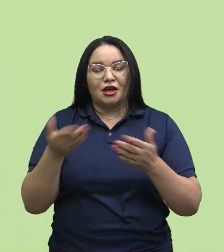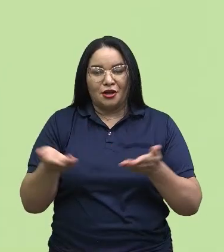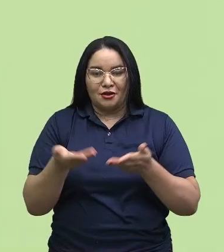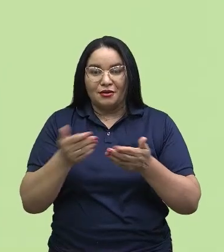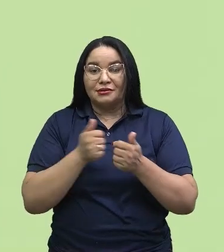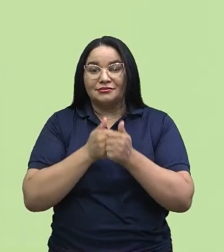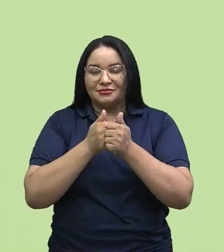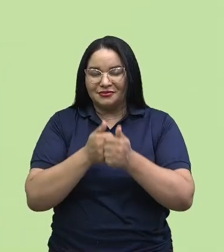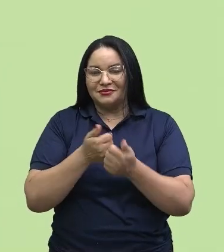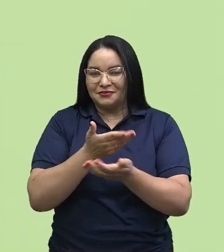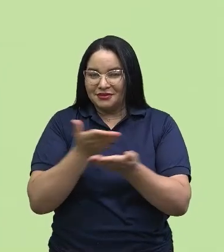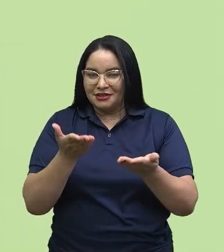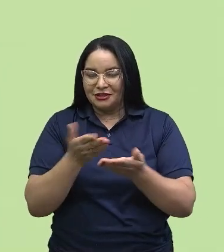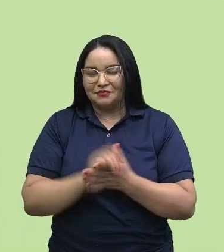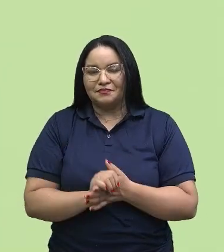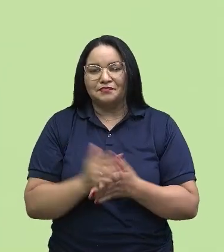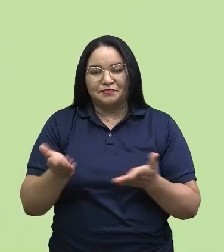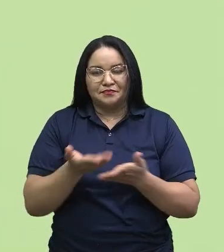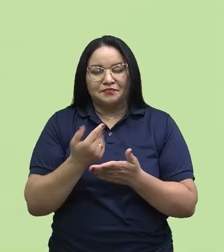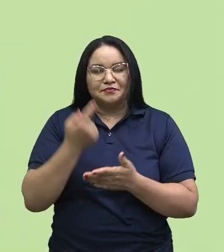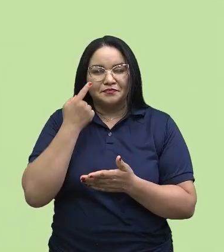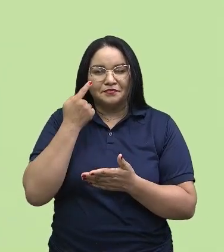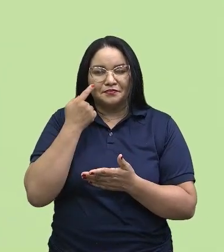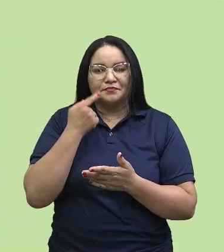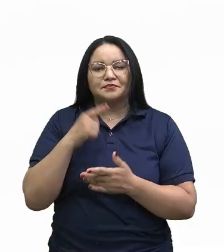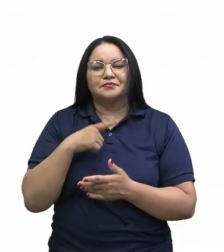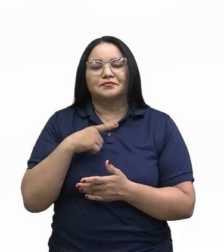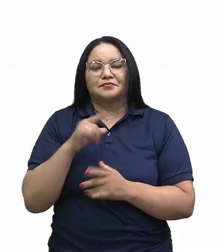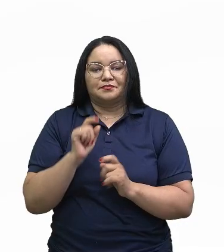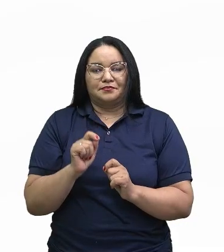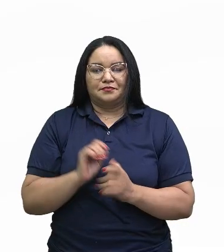com vocês. Então vamos ver o que nós teremos hoje.